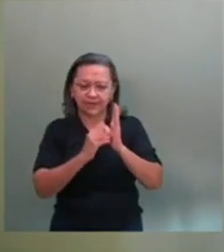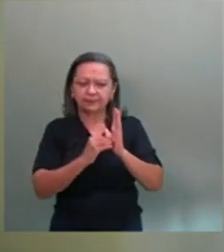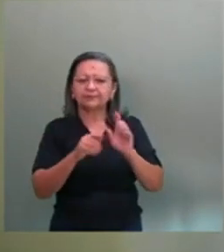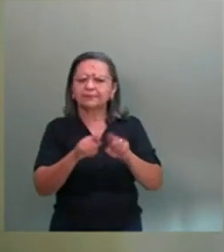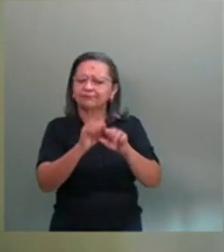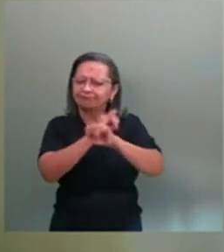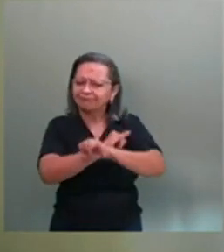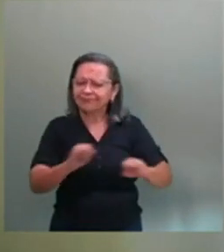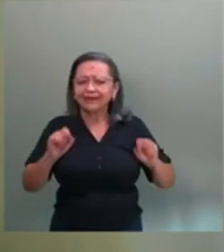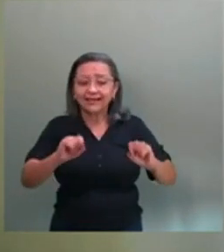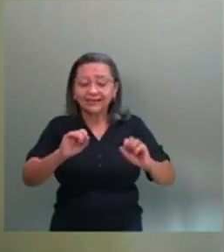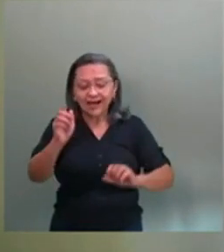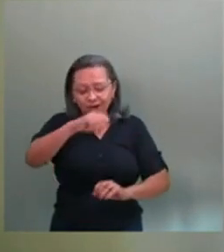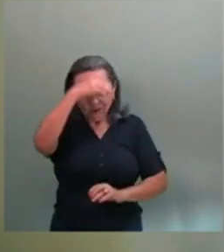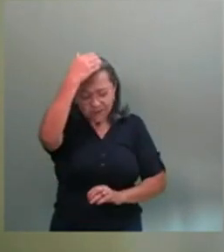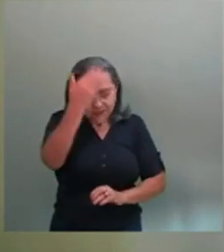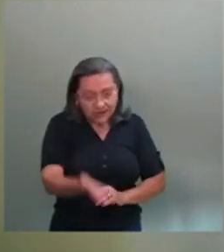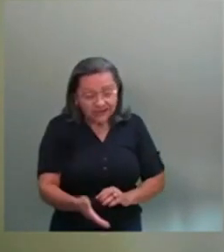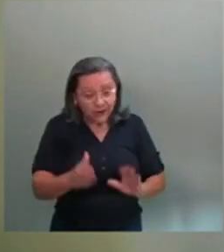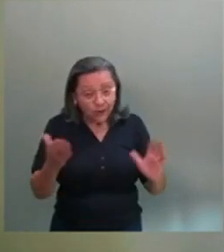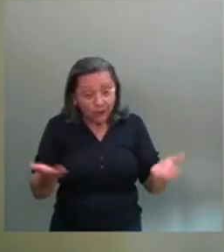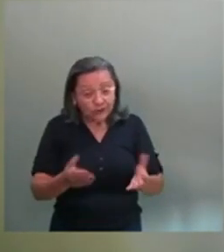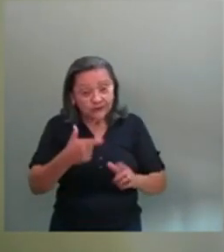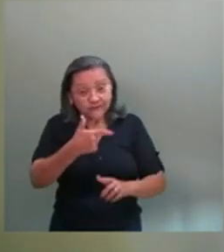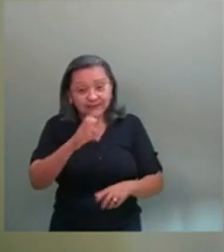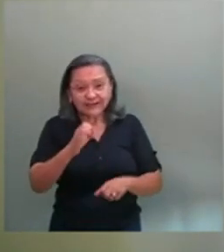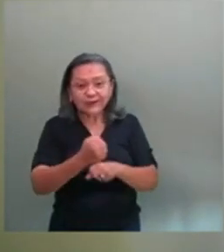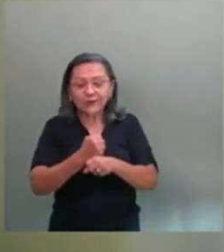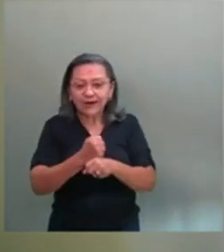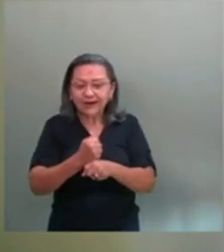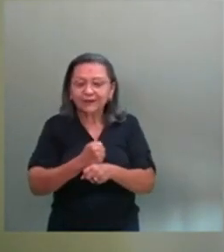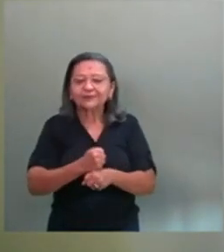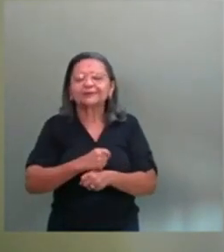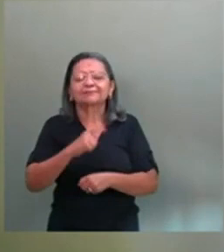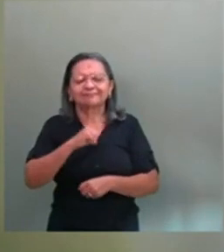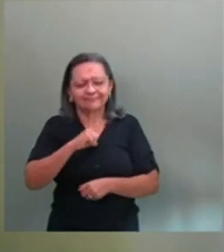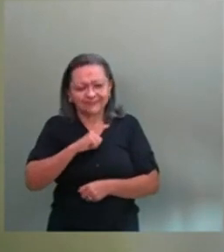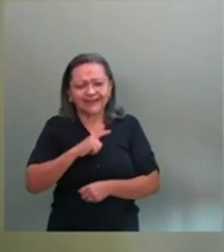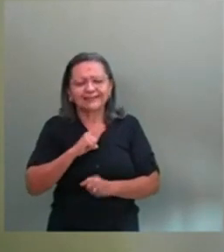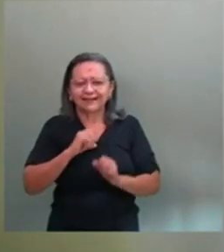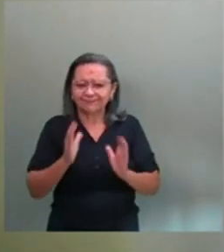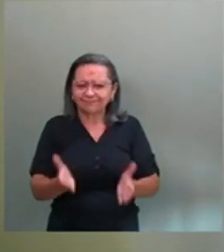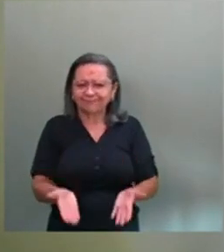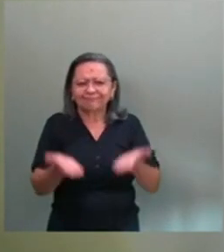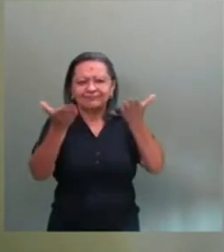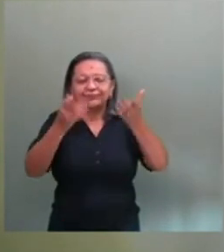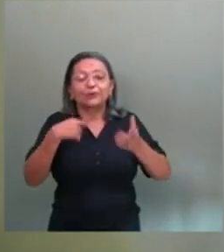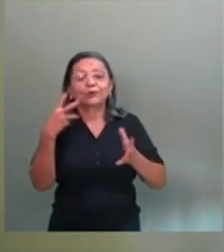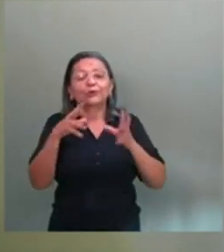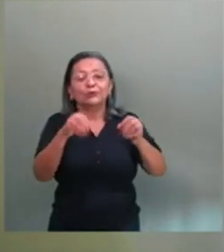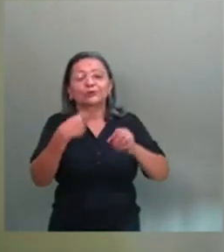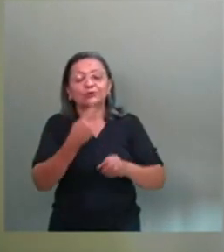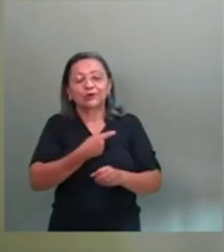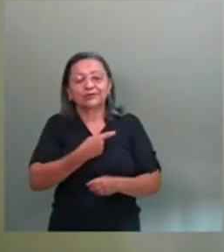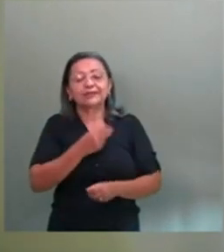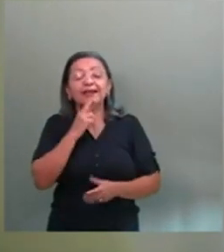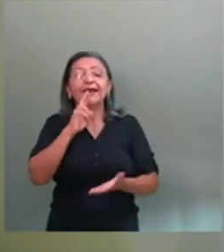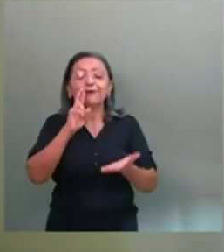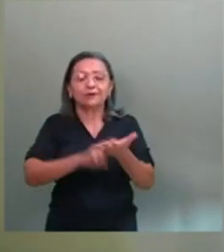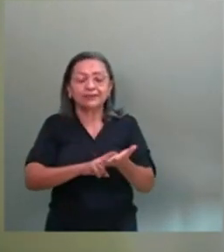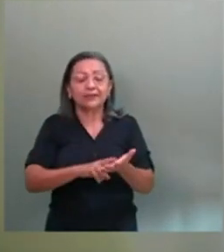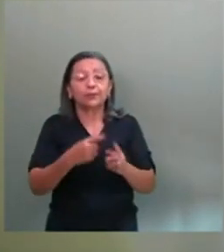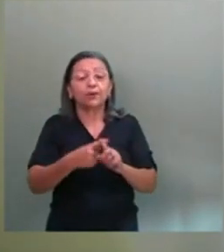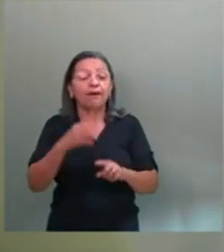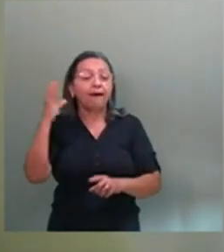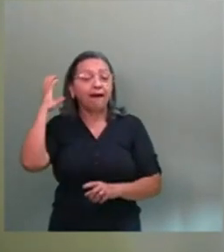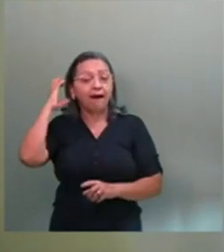essa comemoração de 25 anos, ela tem que ser enaltecida por todos nós. A